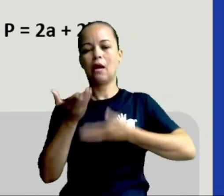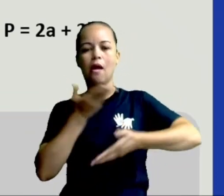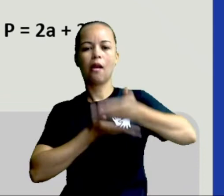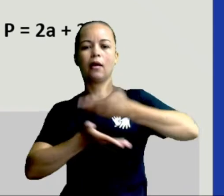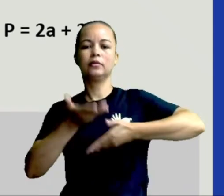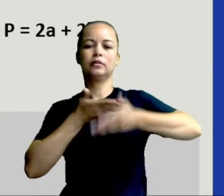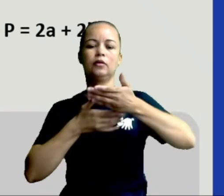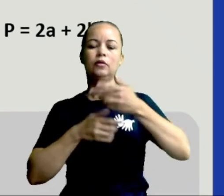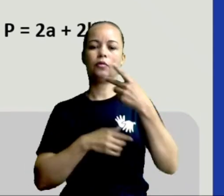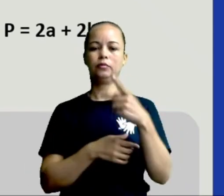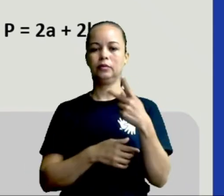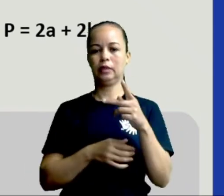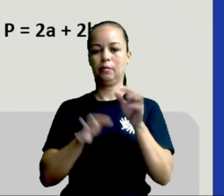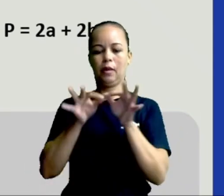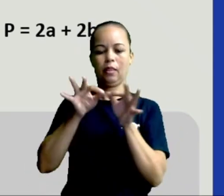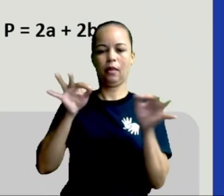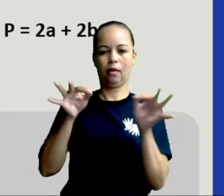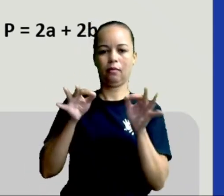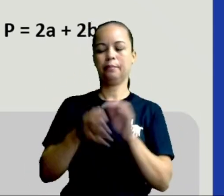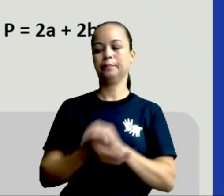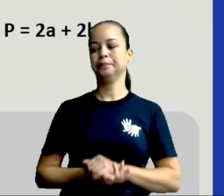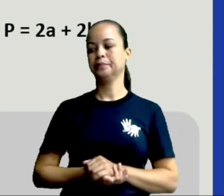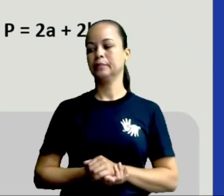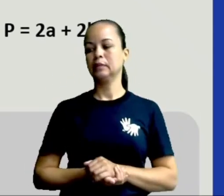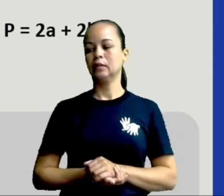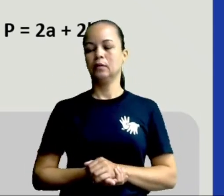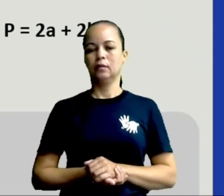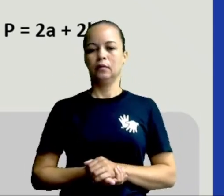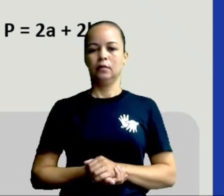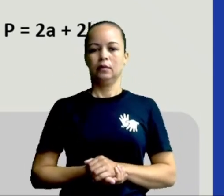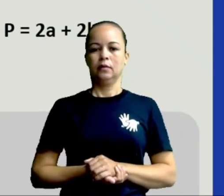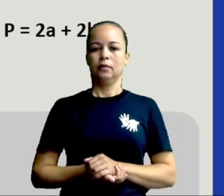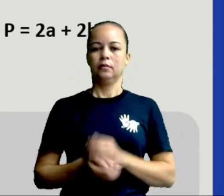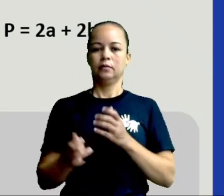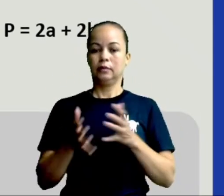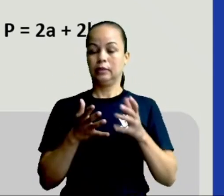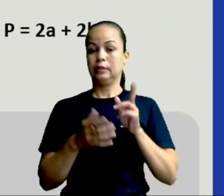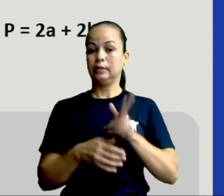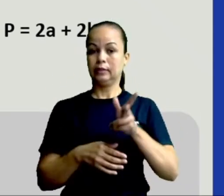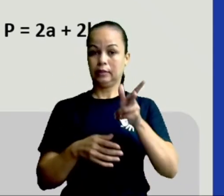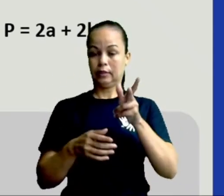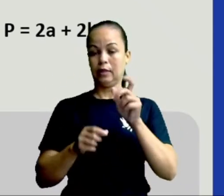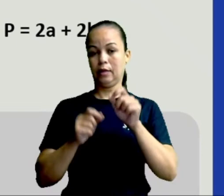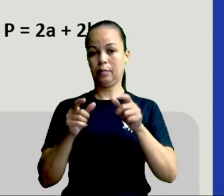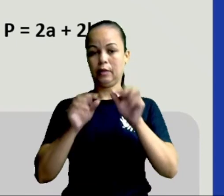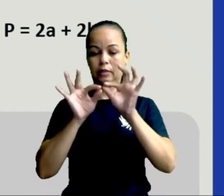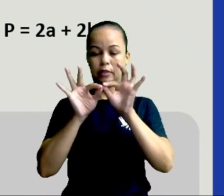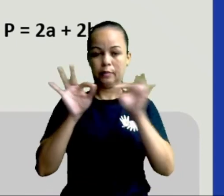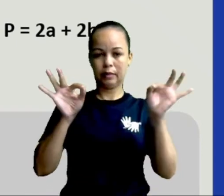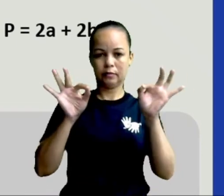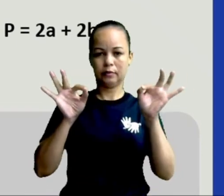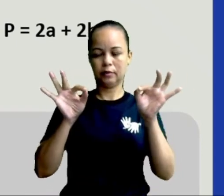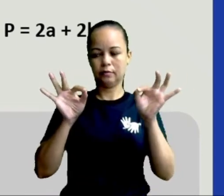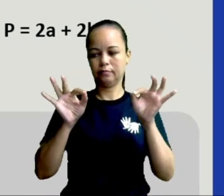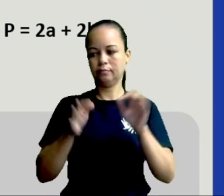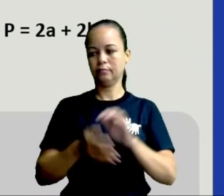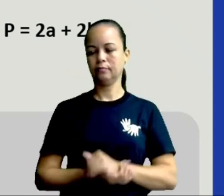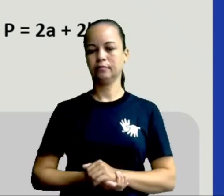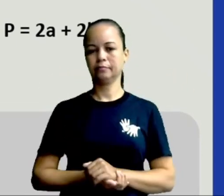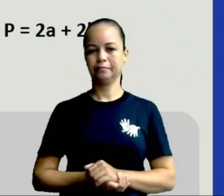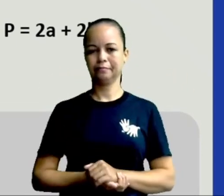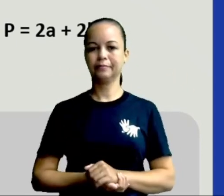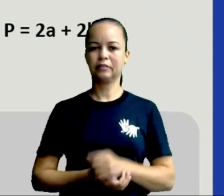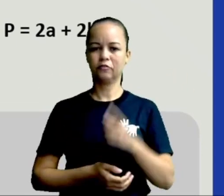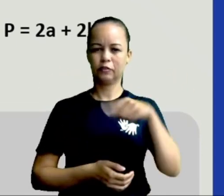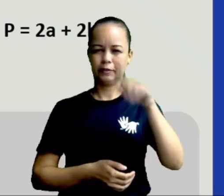relacionados aí ao segmento de reta, tá? Uma vez que os lados dos polígonos serão sempre segmentos de reta, ok?